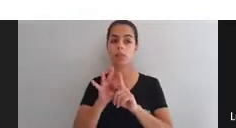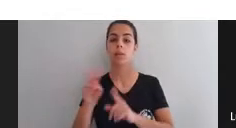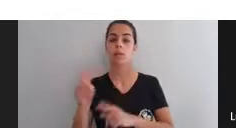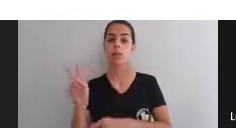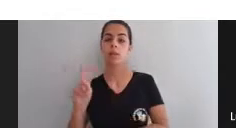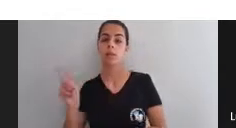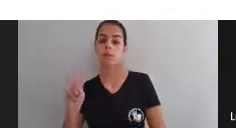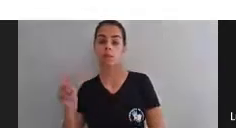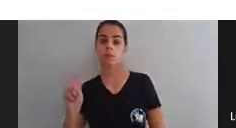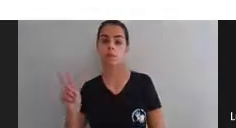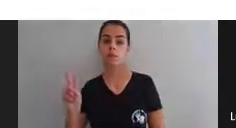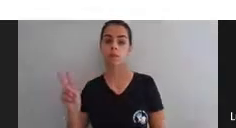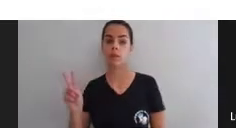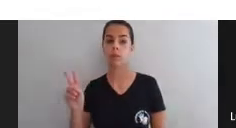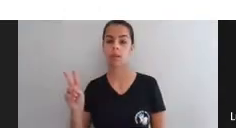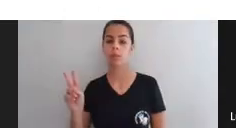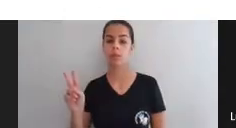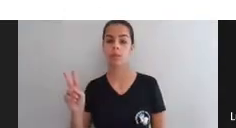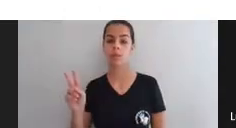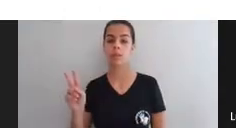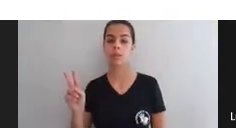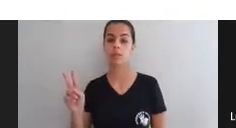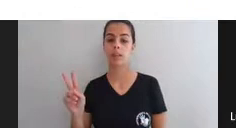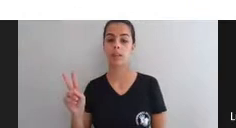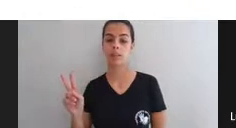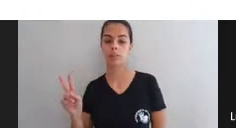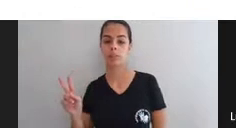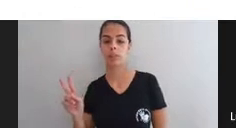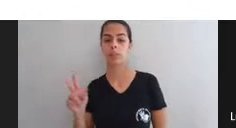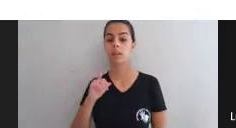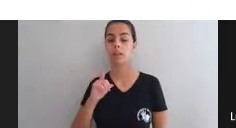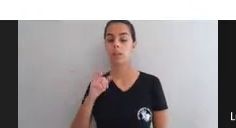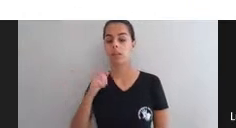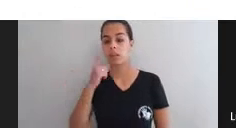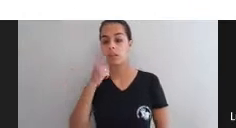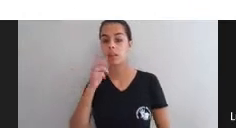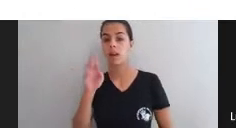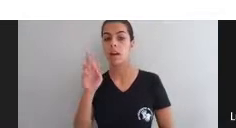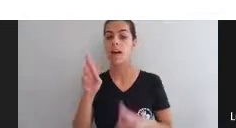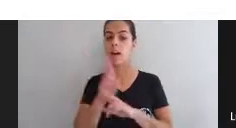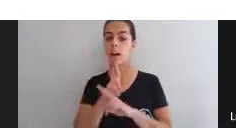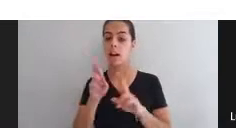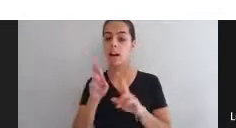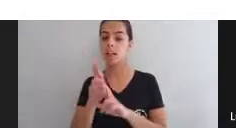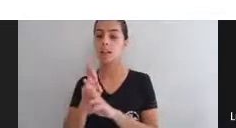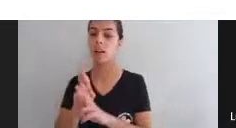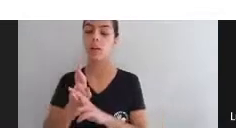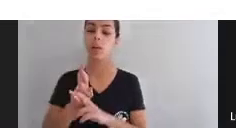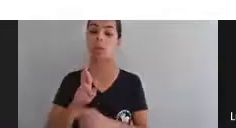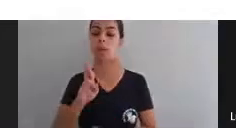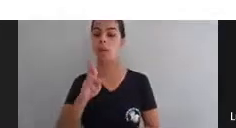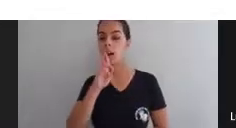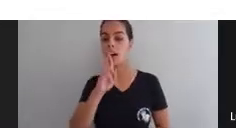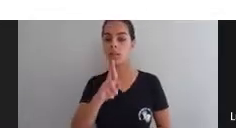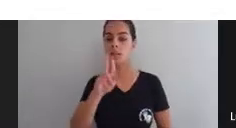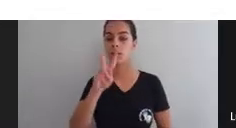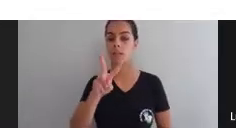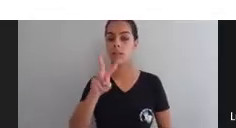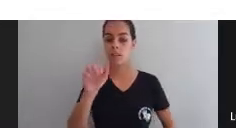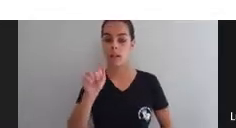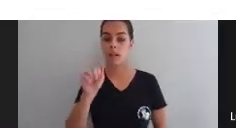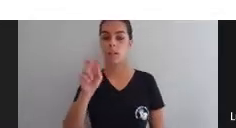cada ponto. Aí, portanto, a gente chega nessa relação aqui entre as razões de VA e VB e VC